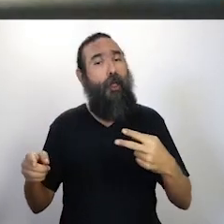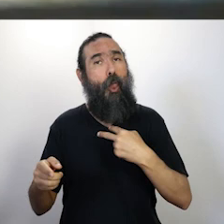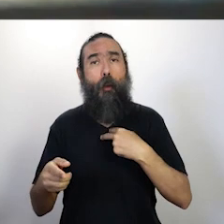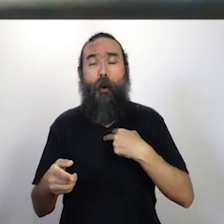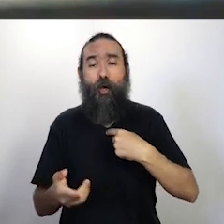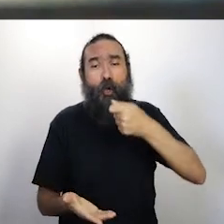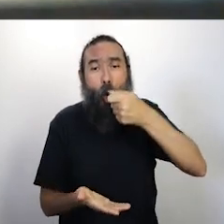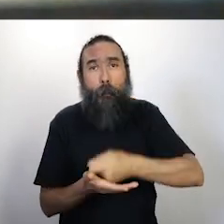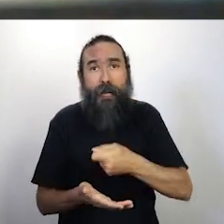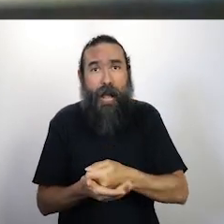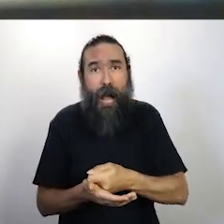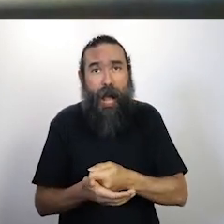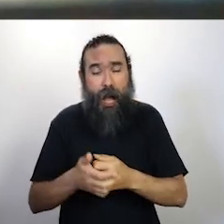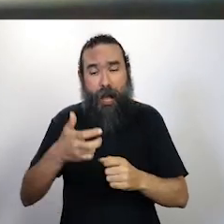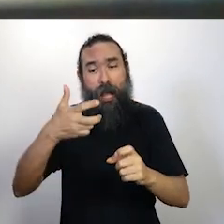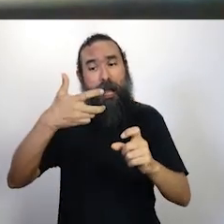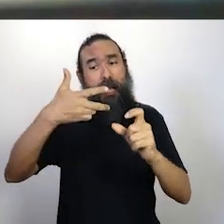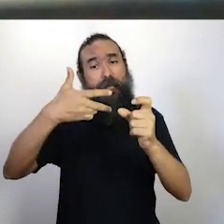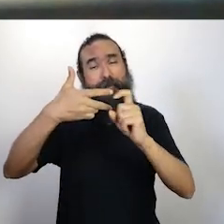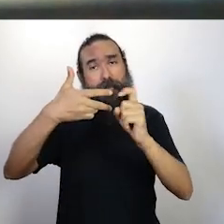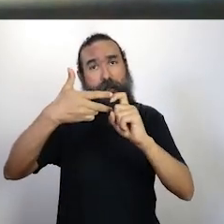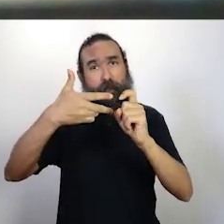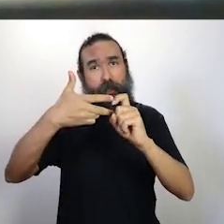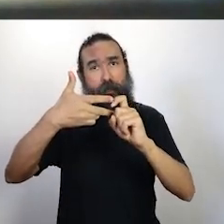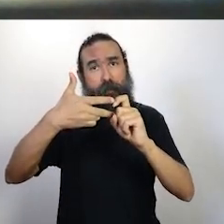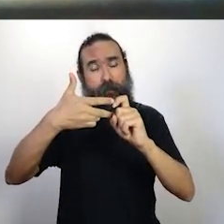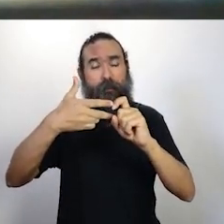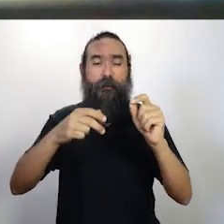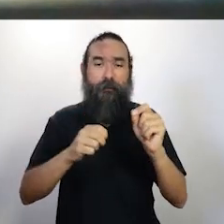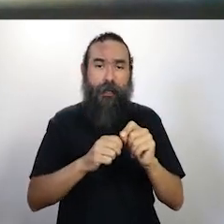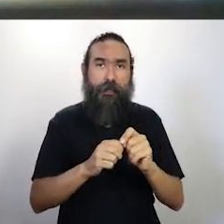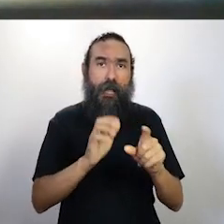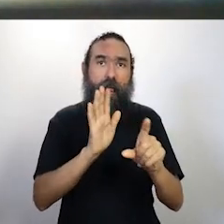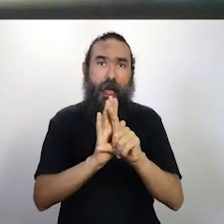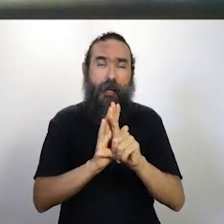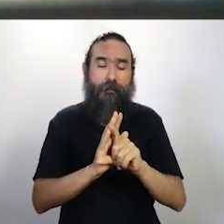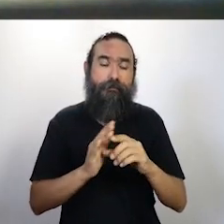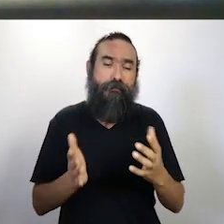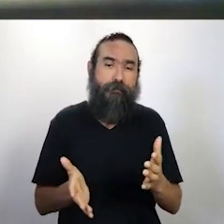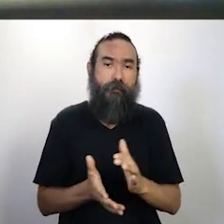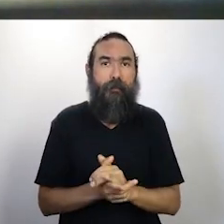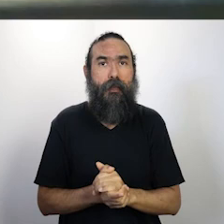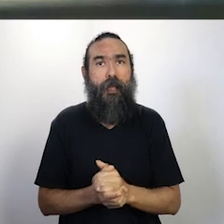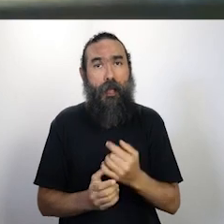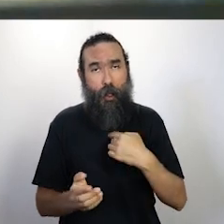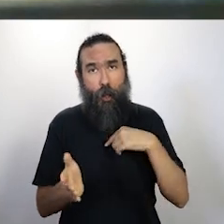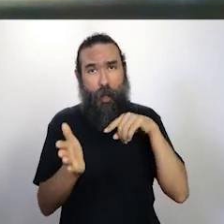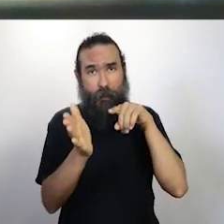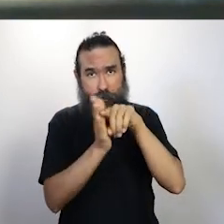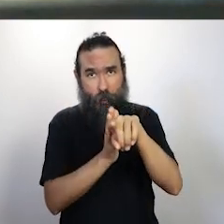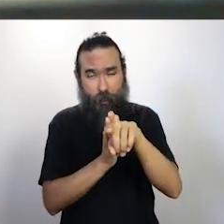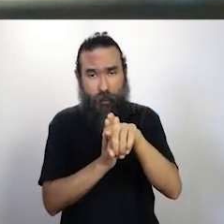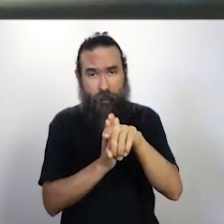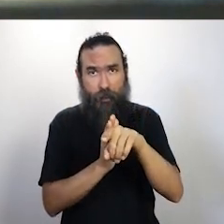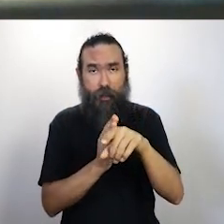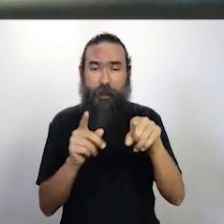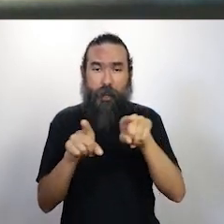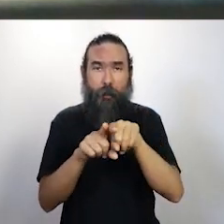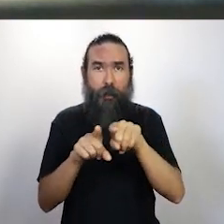ele não quiser aderir ao programa da Lei Aldir Blanc já respondendo aqui a pergunta do Décio da mesma forma